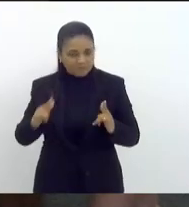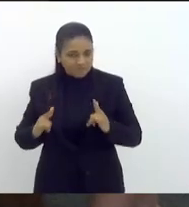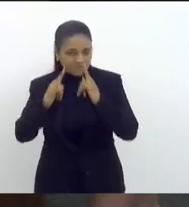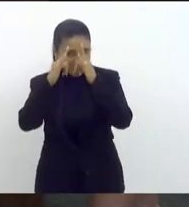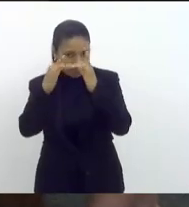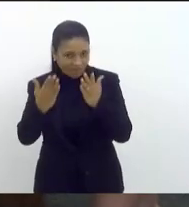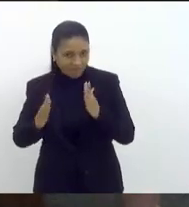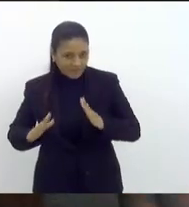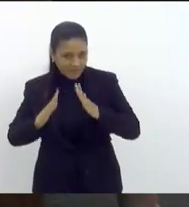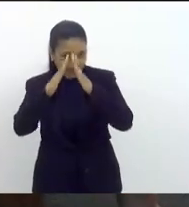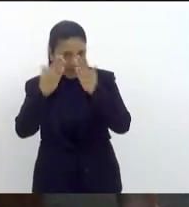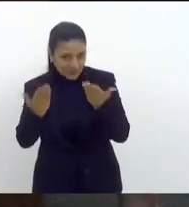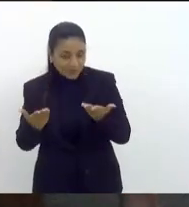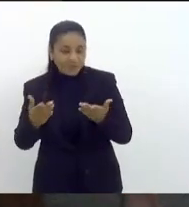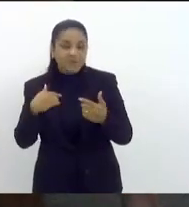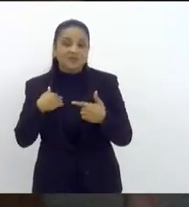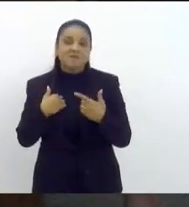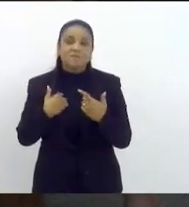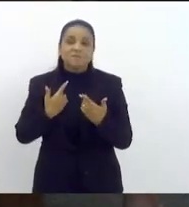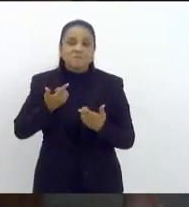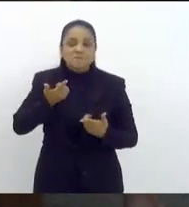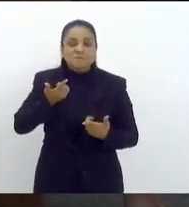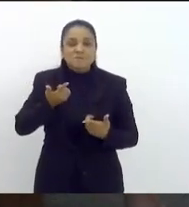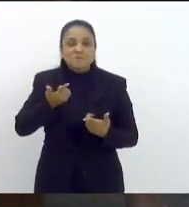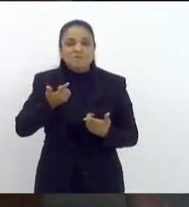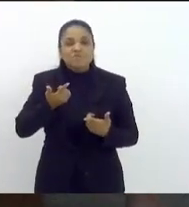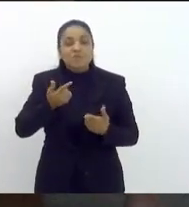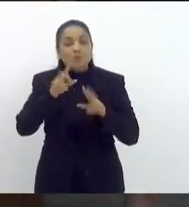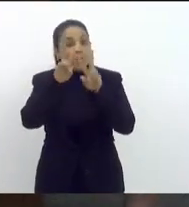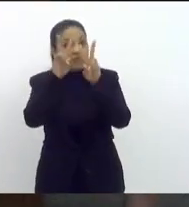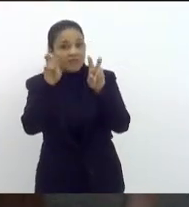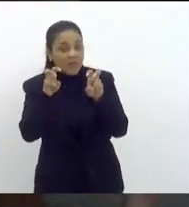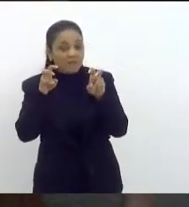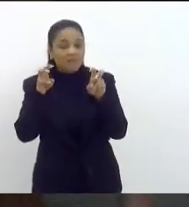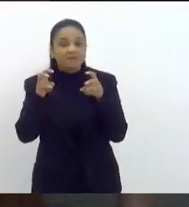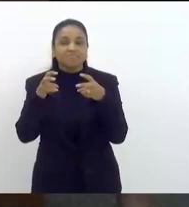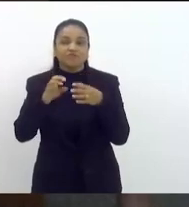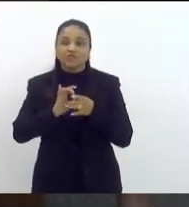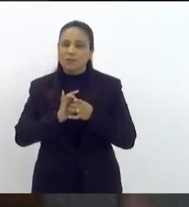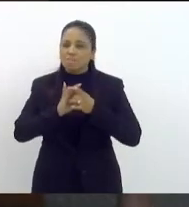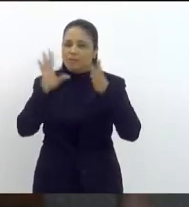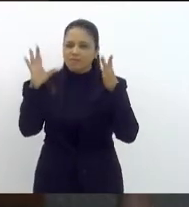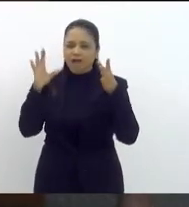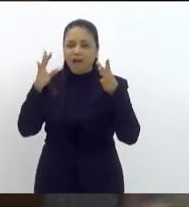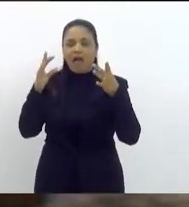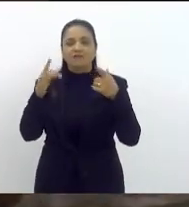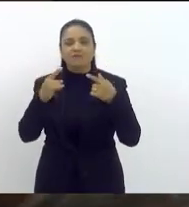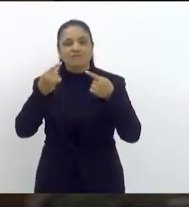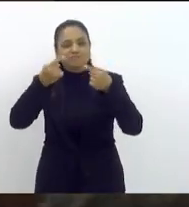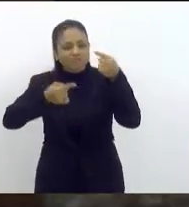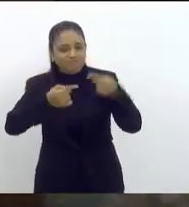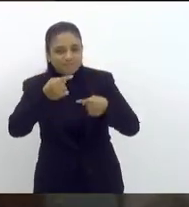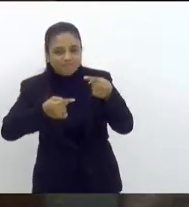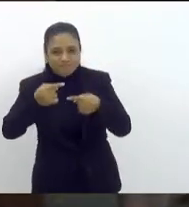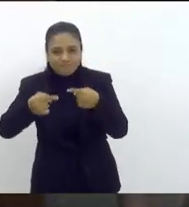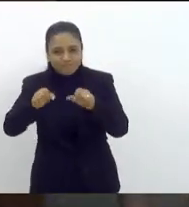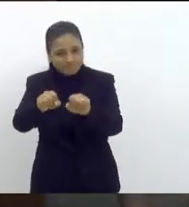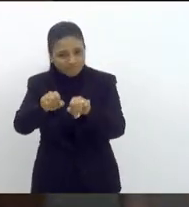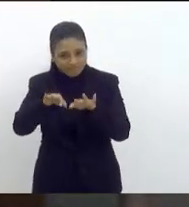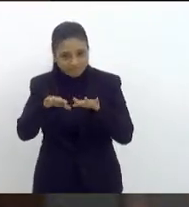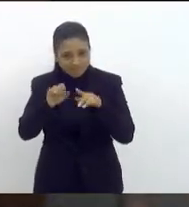mais trouxeram o tema de liberdade religiosa para esse plenário